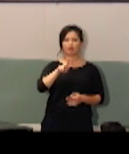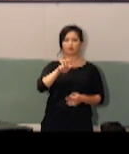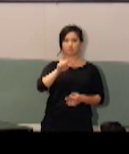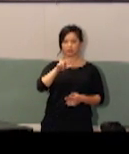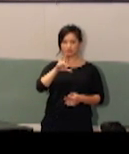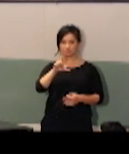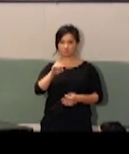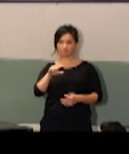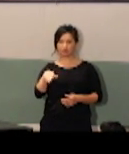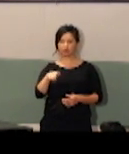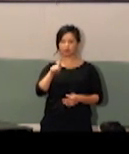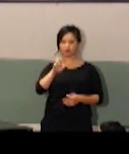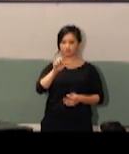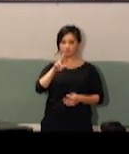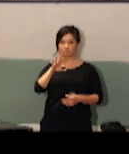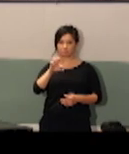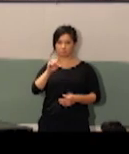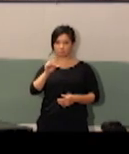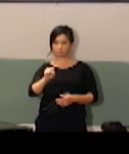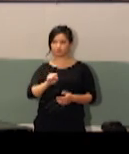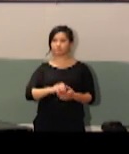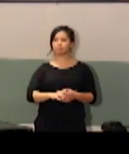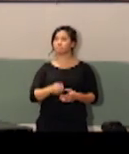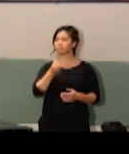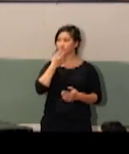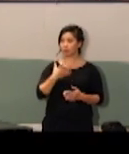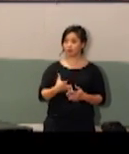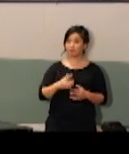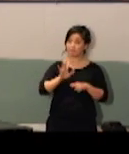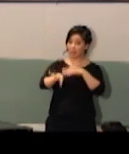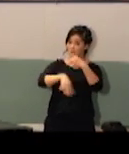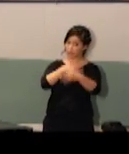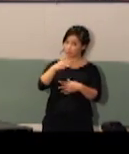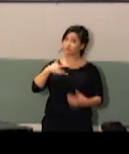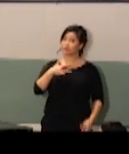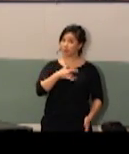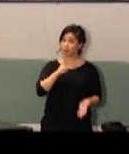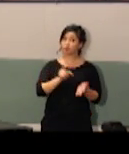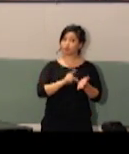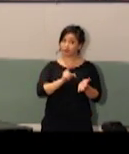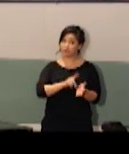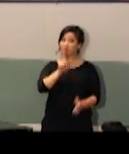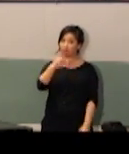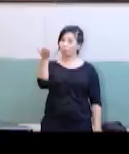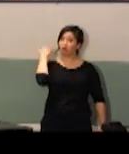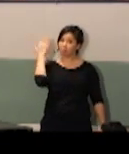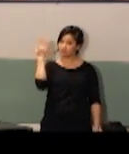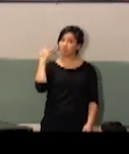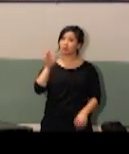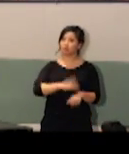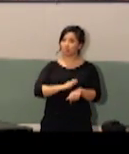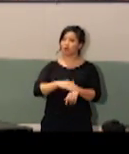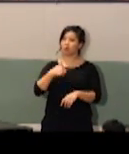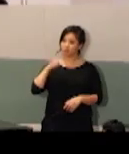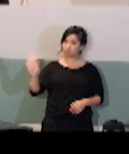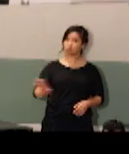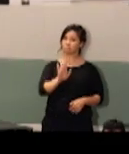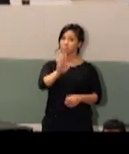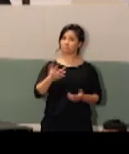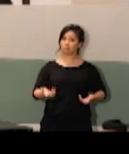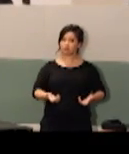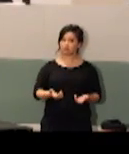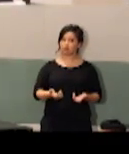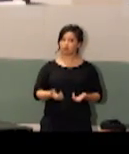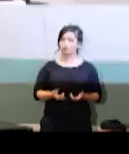Queiroz. Caos na saúde foi o que eu peguei quando tomei posse no Distrito Federal. Caos absoluto na saúde. Por